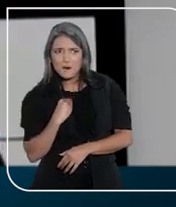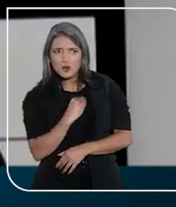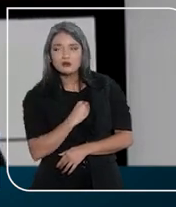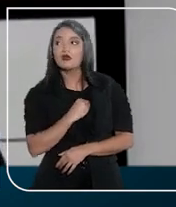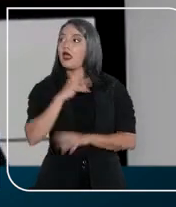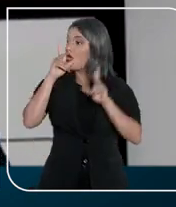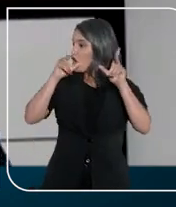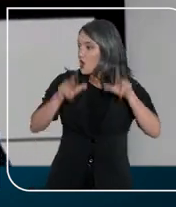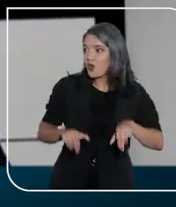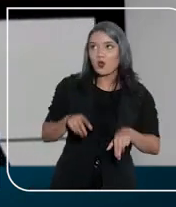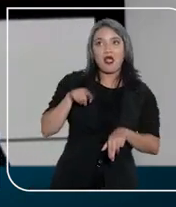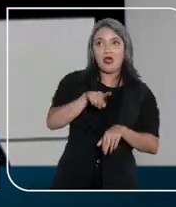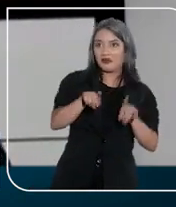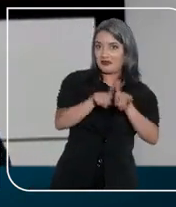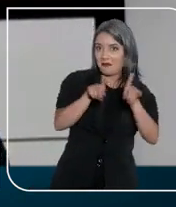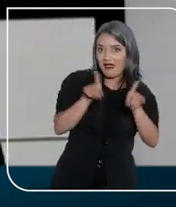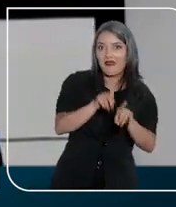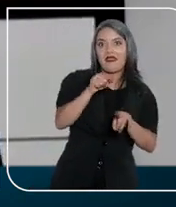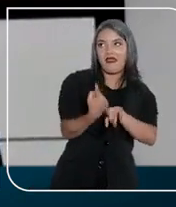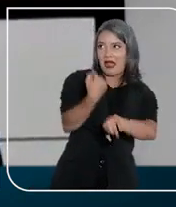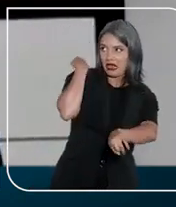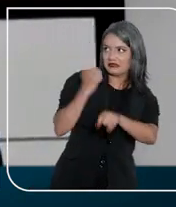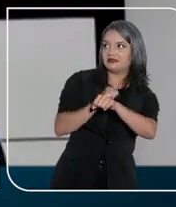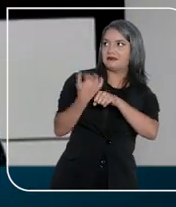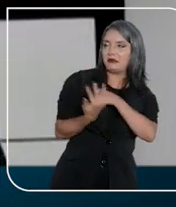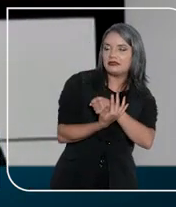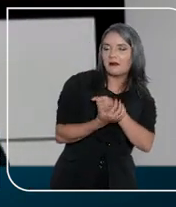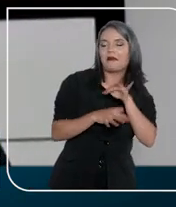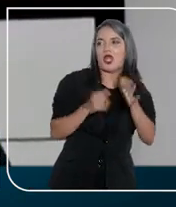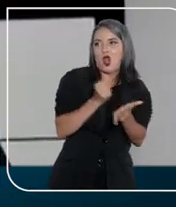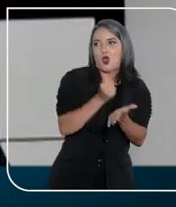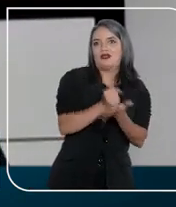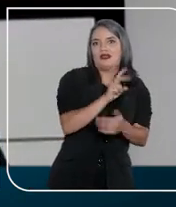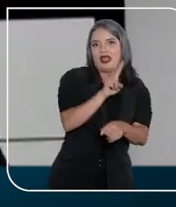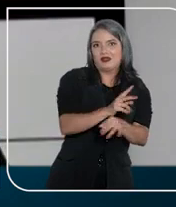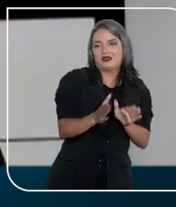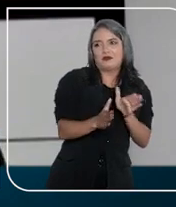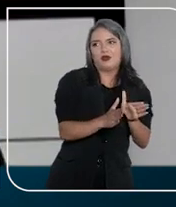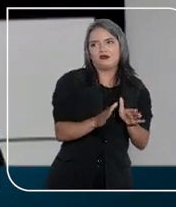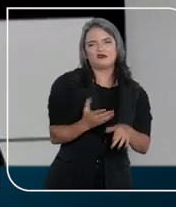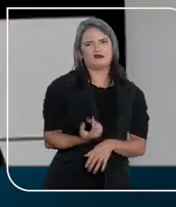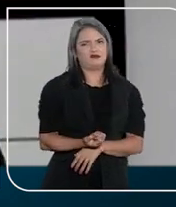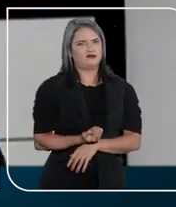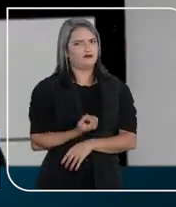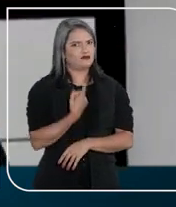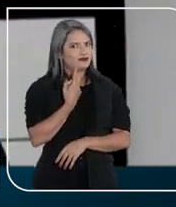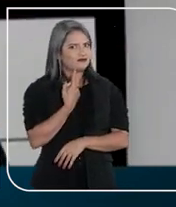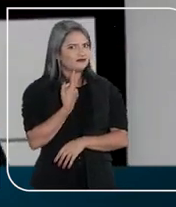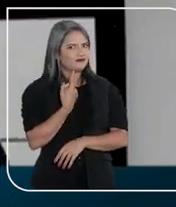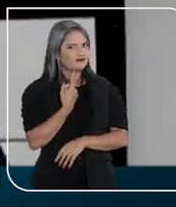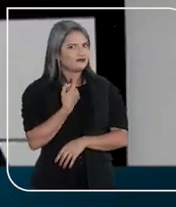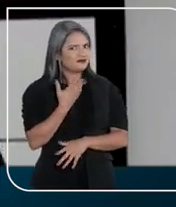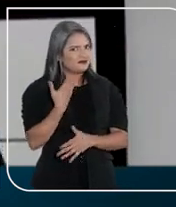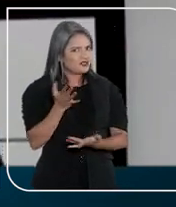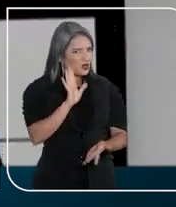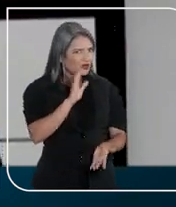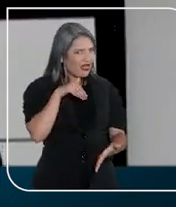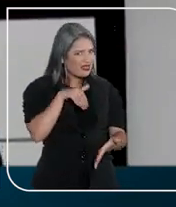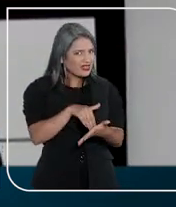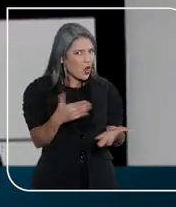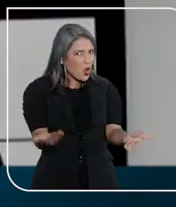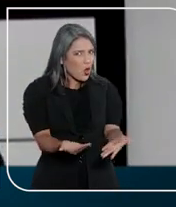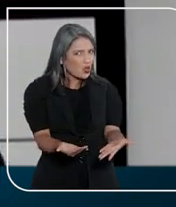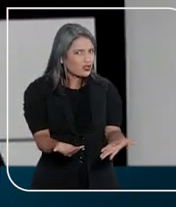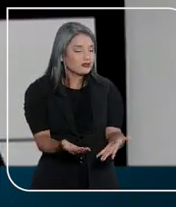seletivo. Então alguma coisa não vai bem nesse lugar. Porque aquilo que era temporário não parece ser temporário. Então o Poder Judiciário,